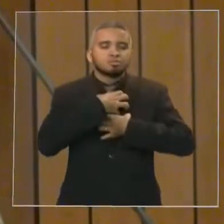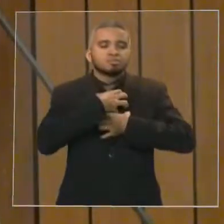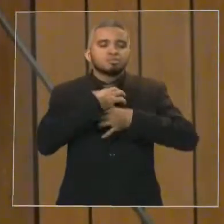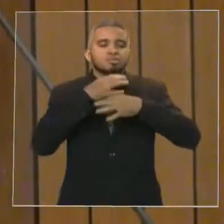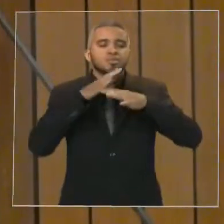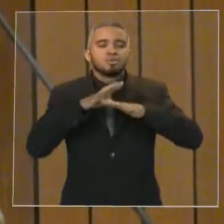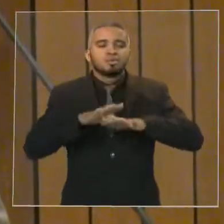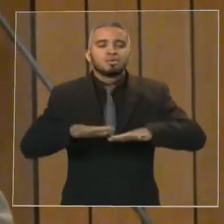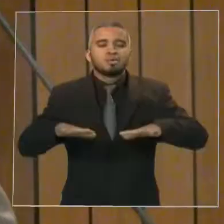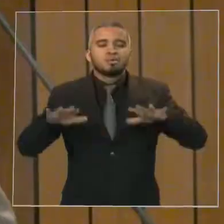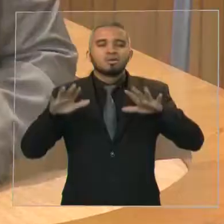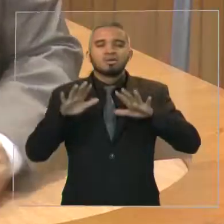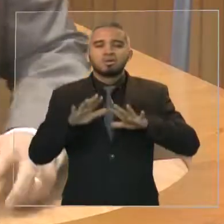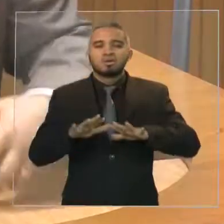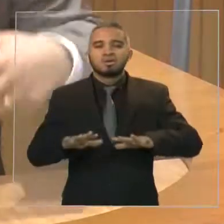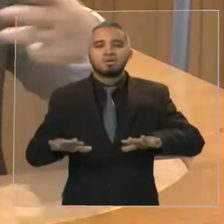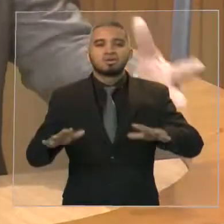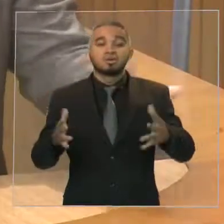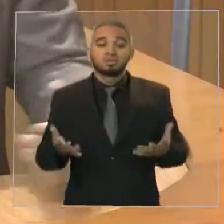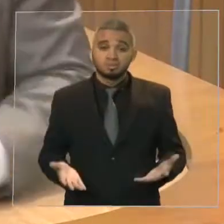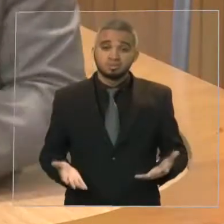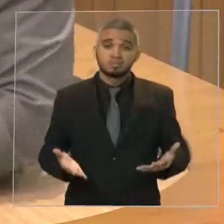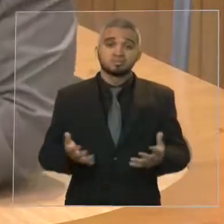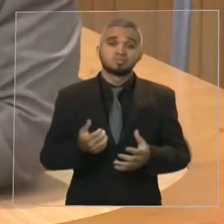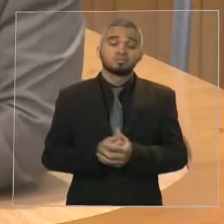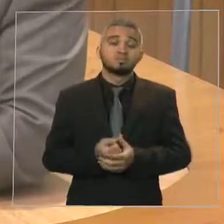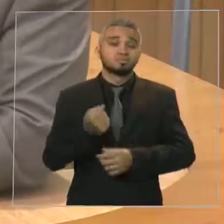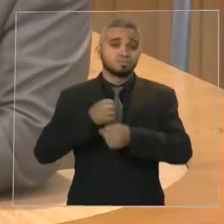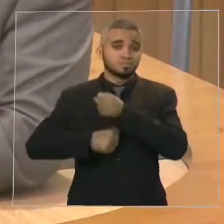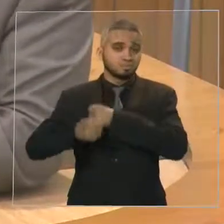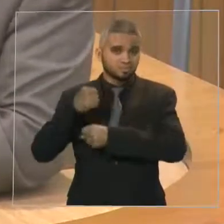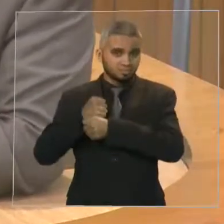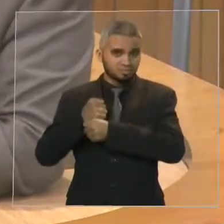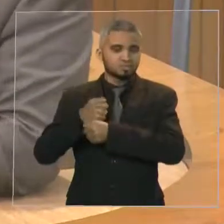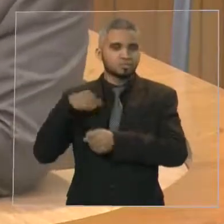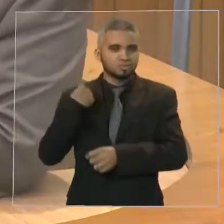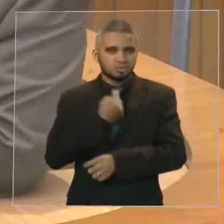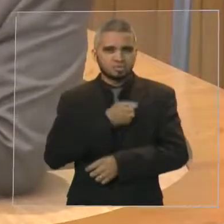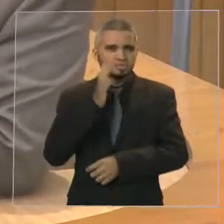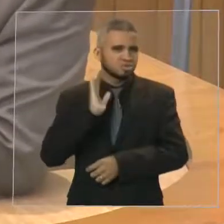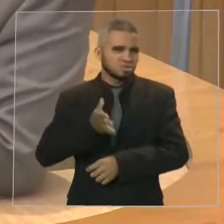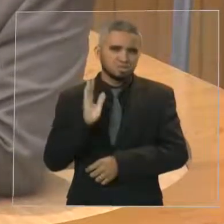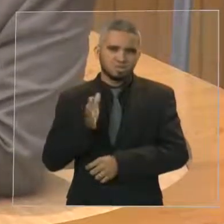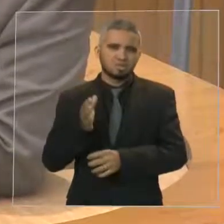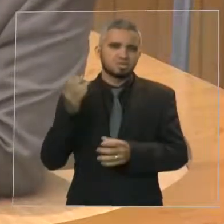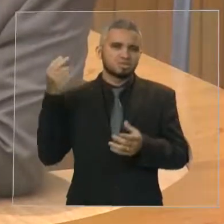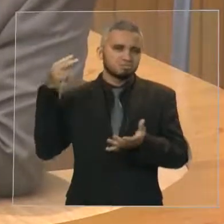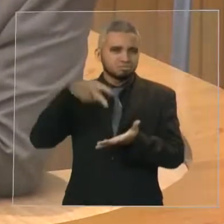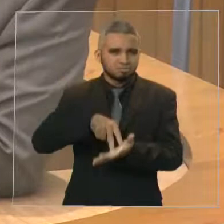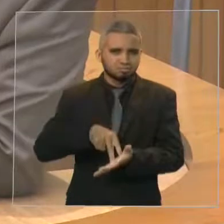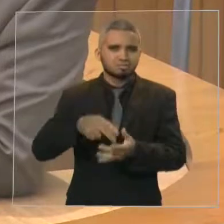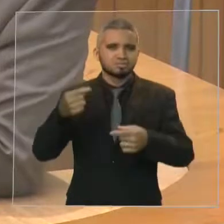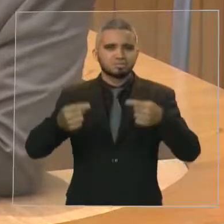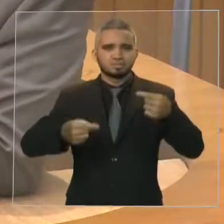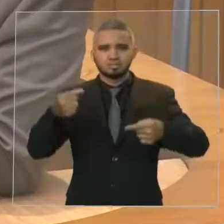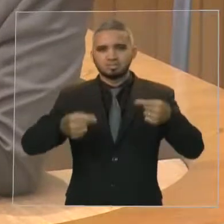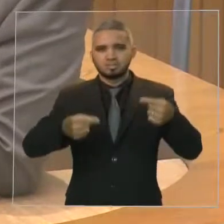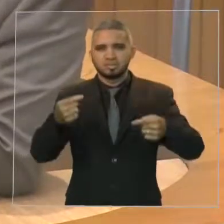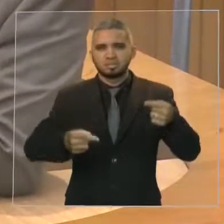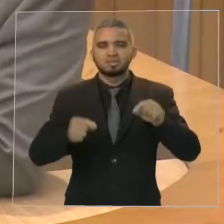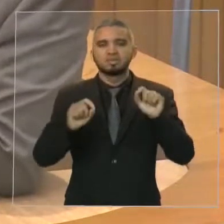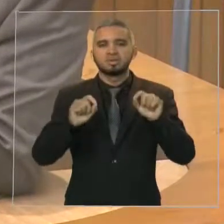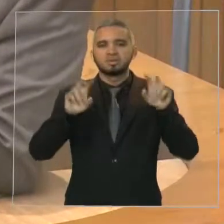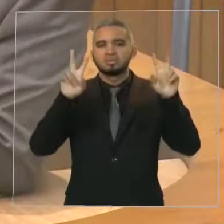a preocupação e por diversas vezes, nesta casa, debatemos a questão dos diques da